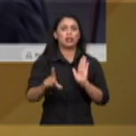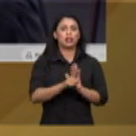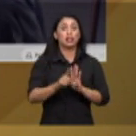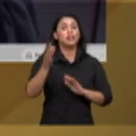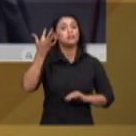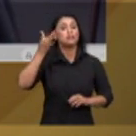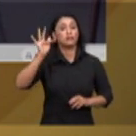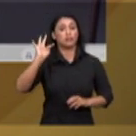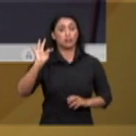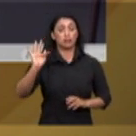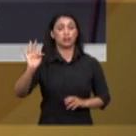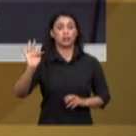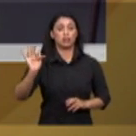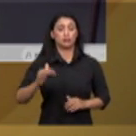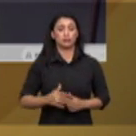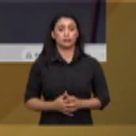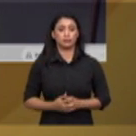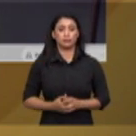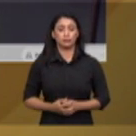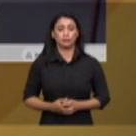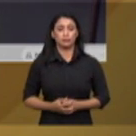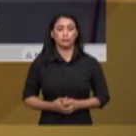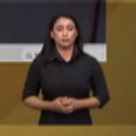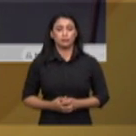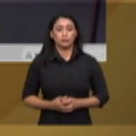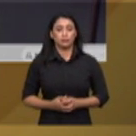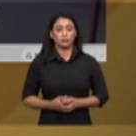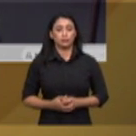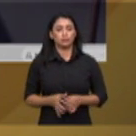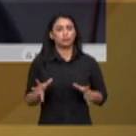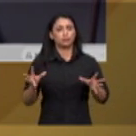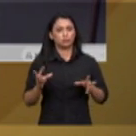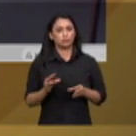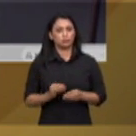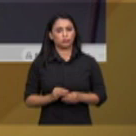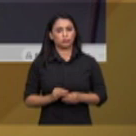federal de regência. Em conclusão,